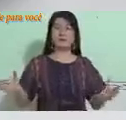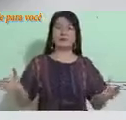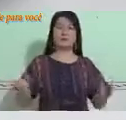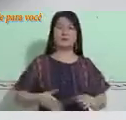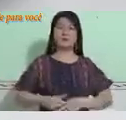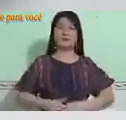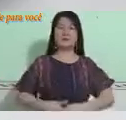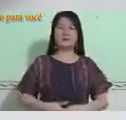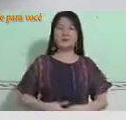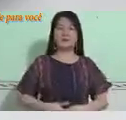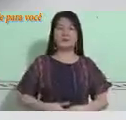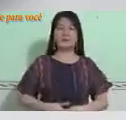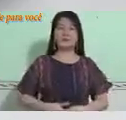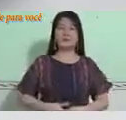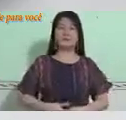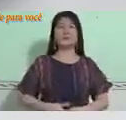estratégias.